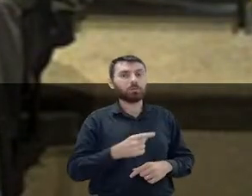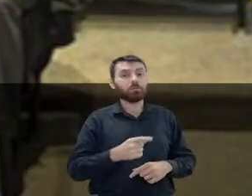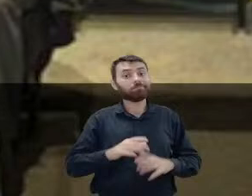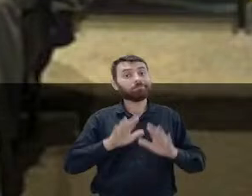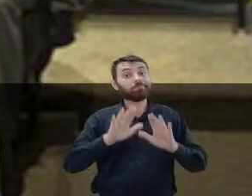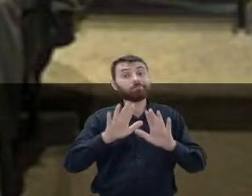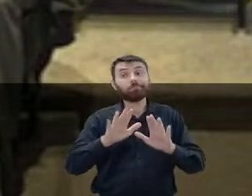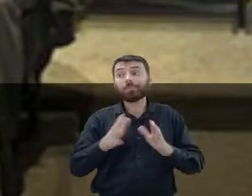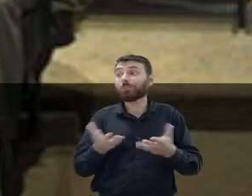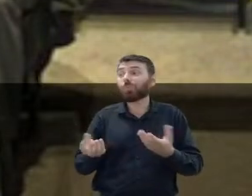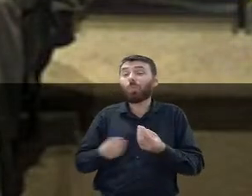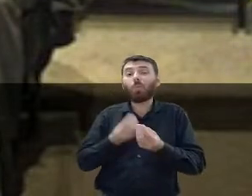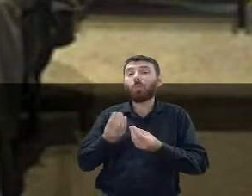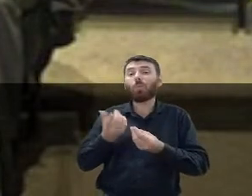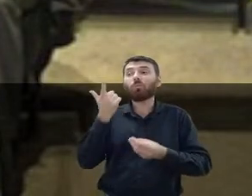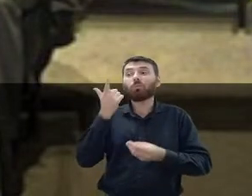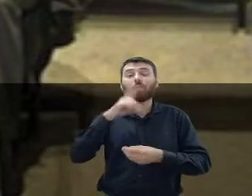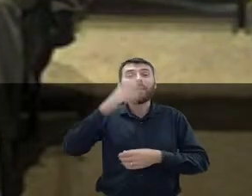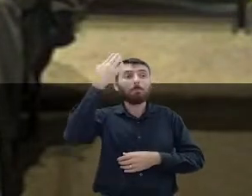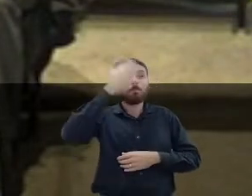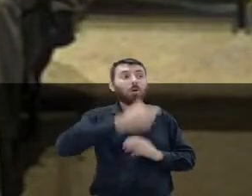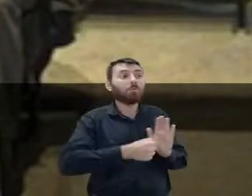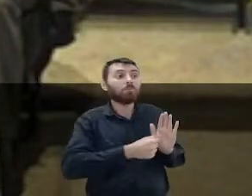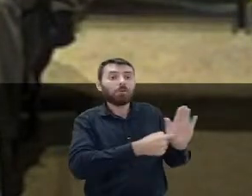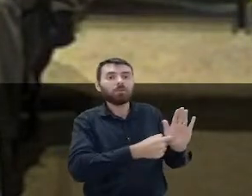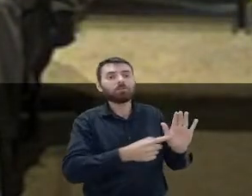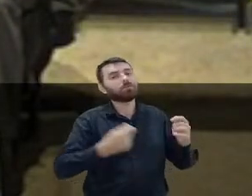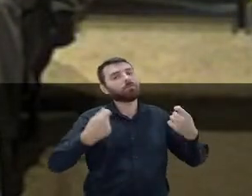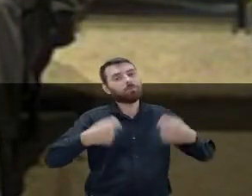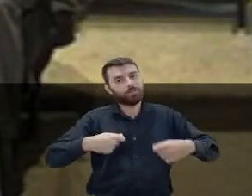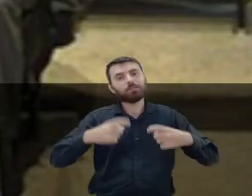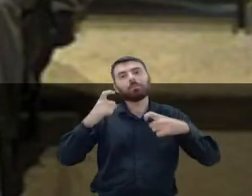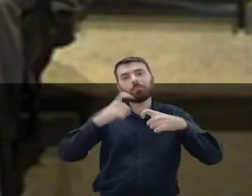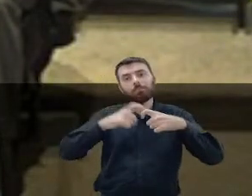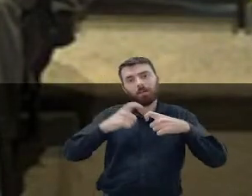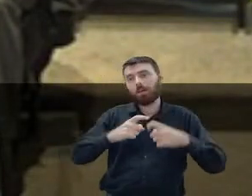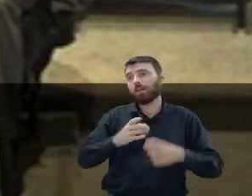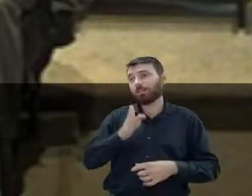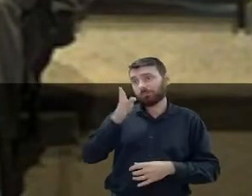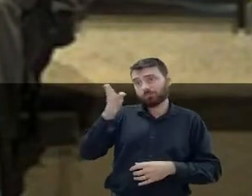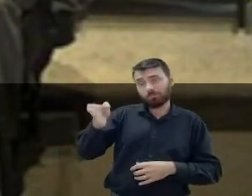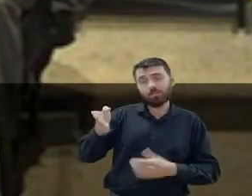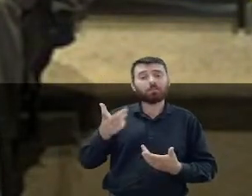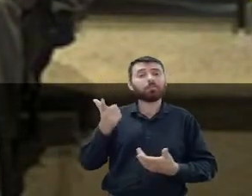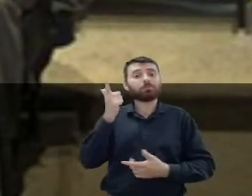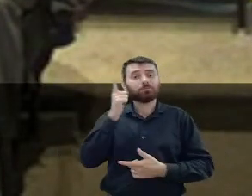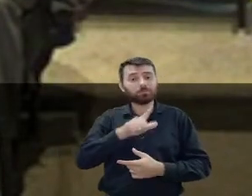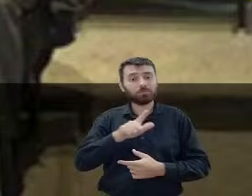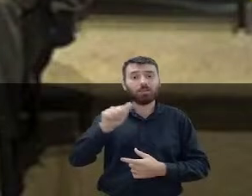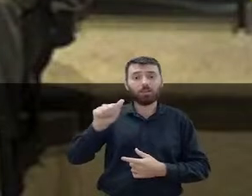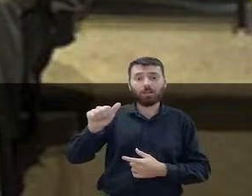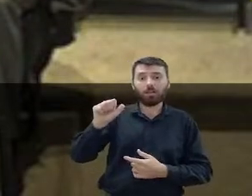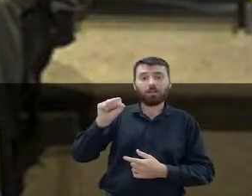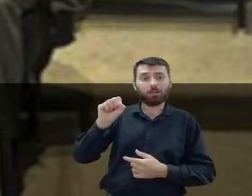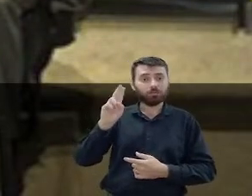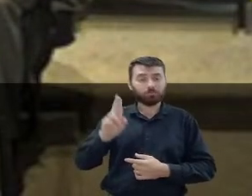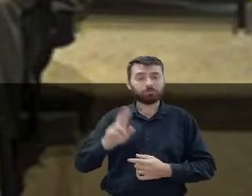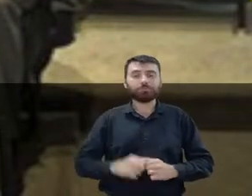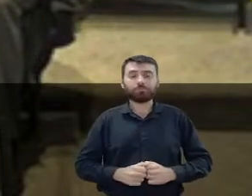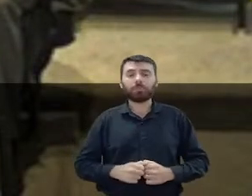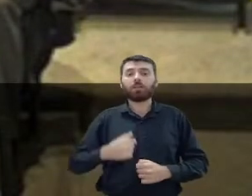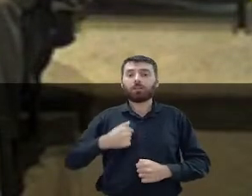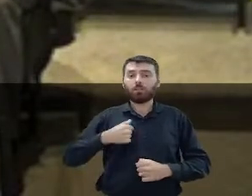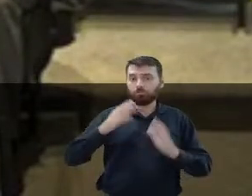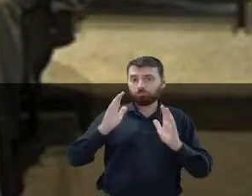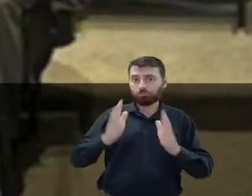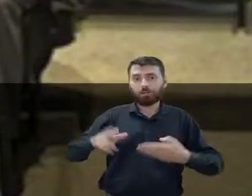O único meio hábil disso era um ASO, um atestado de saúde ocupacional. E digo, como disse muito bem no meu recurso ordinário, se a